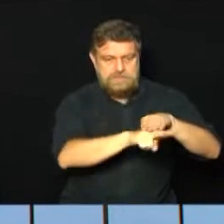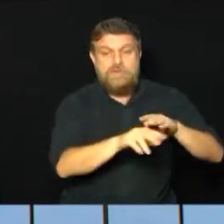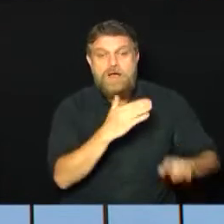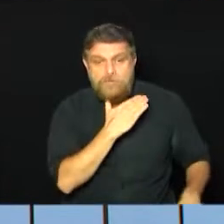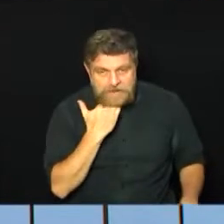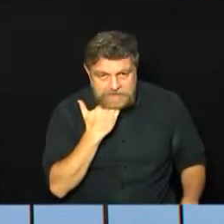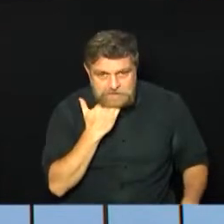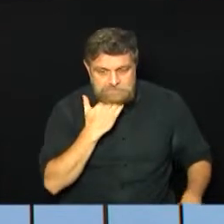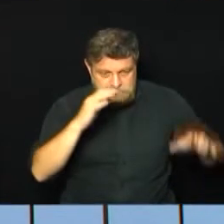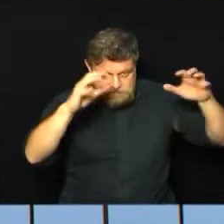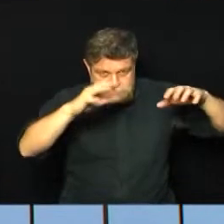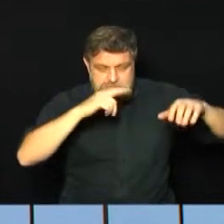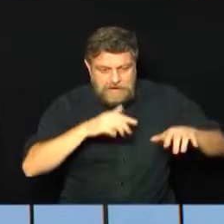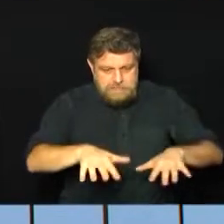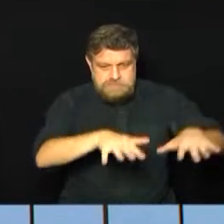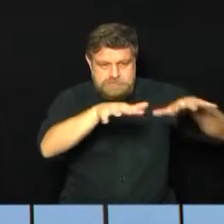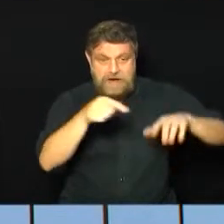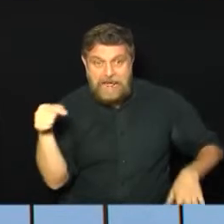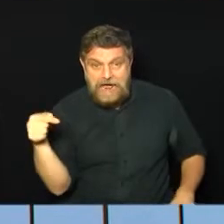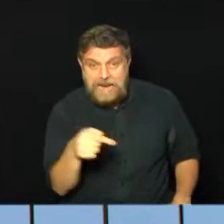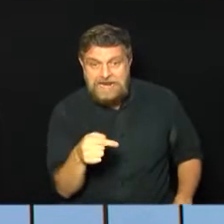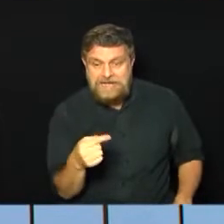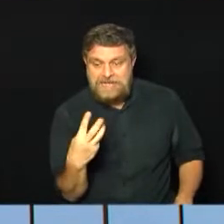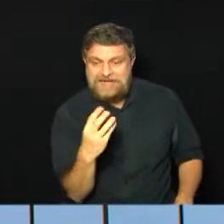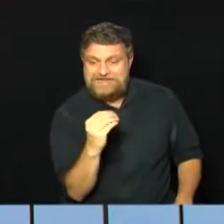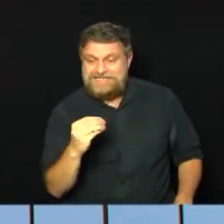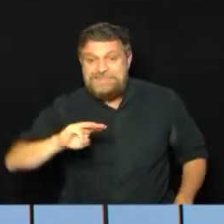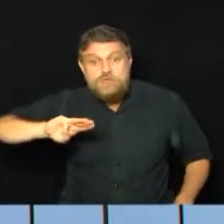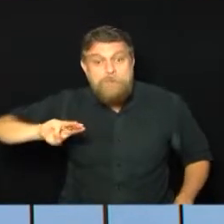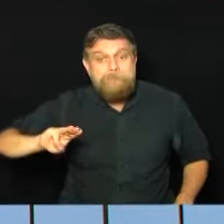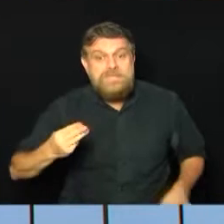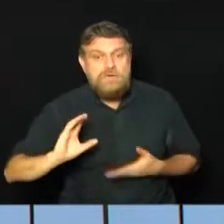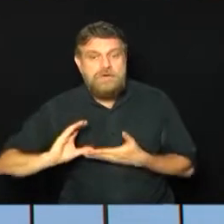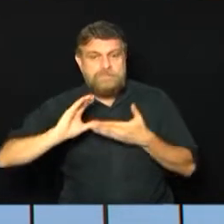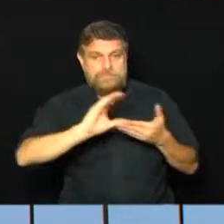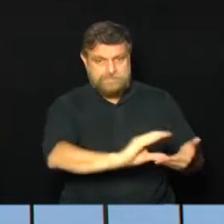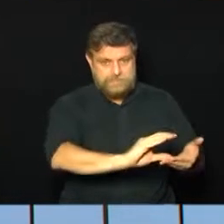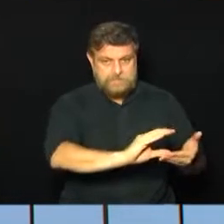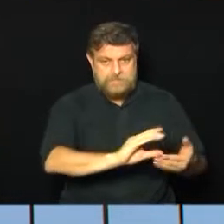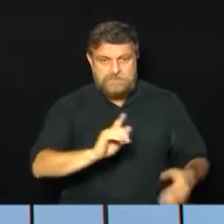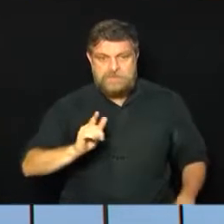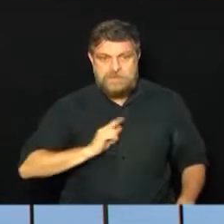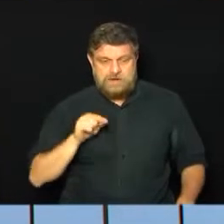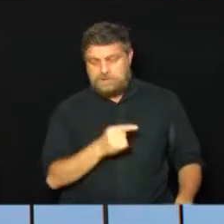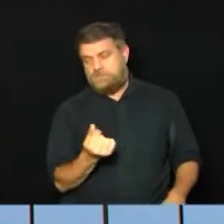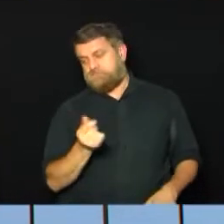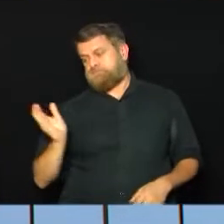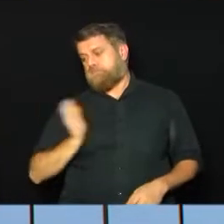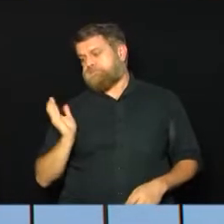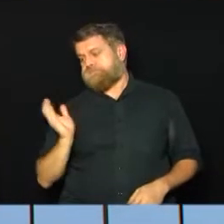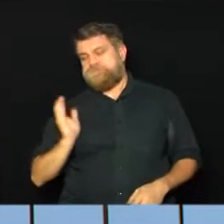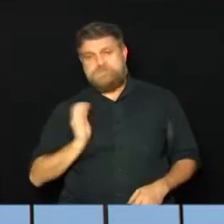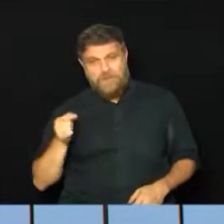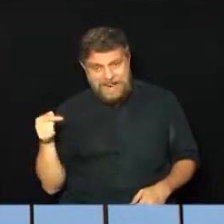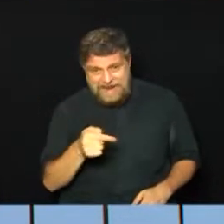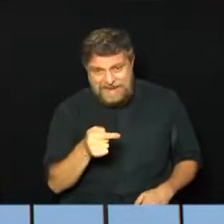você vai ter que gastar ali no mínimo uns 300 milhões, o BRT foi 500 milhões, então é algo de impacto muito grande que vai demorar